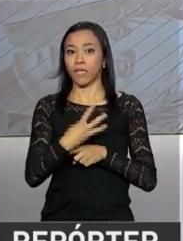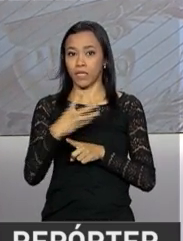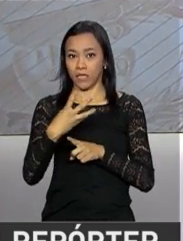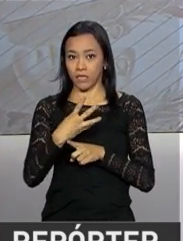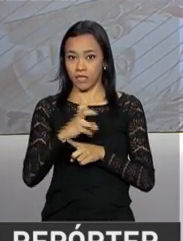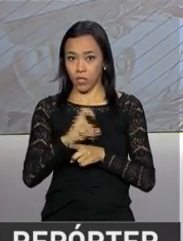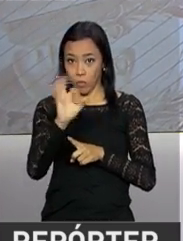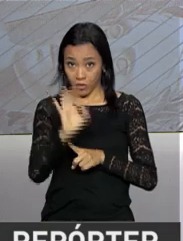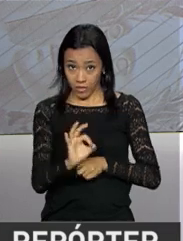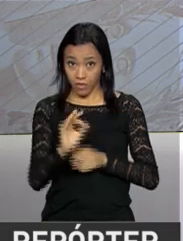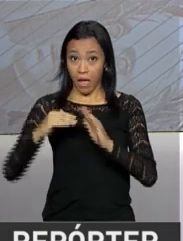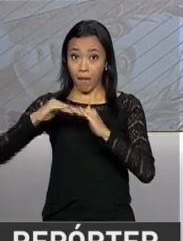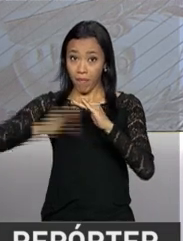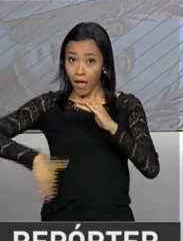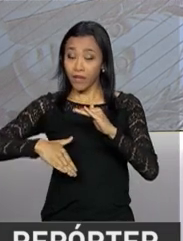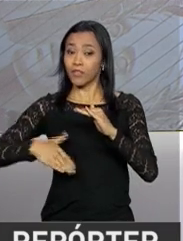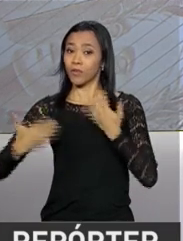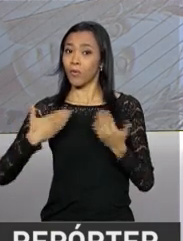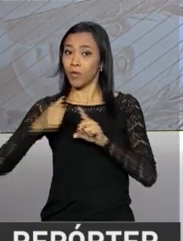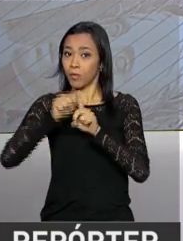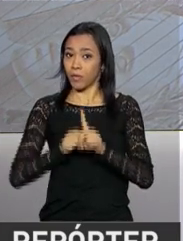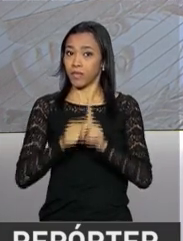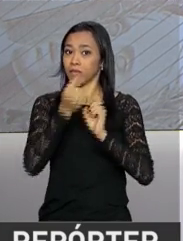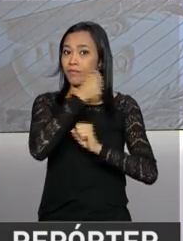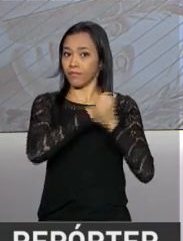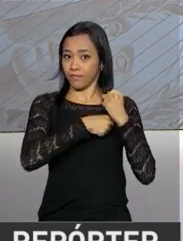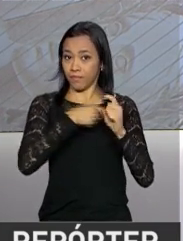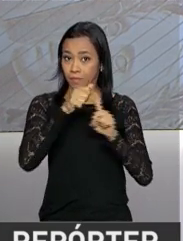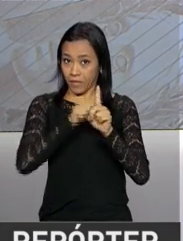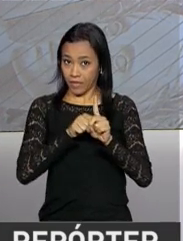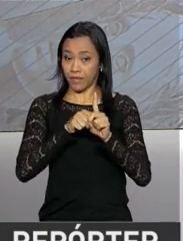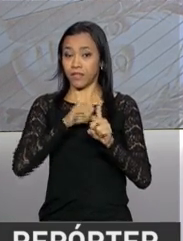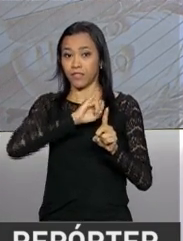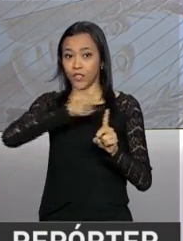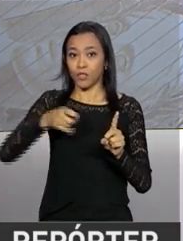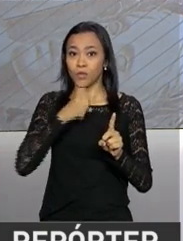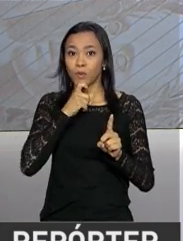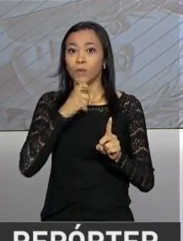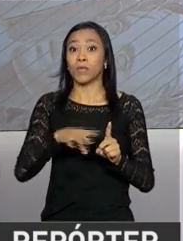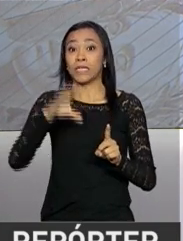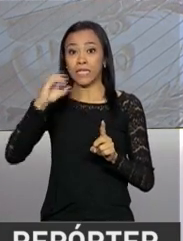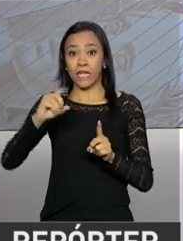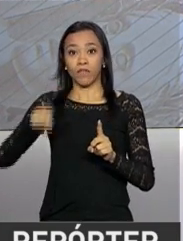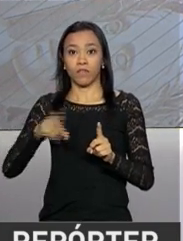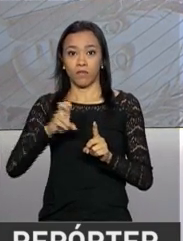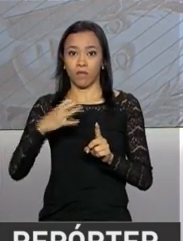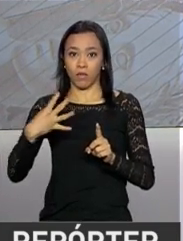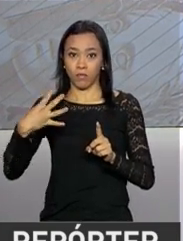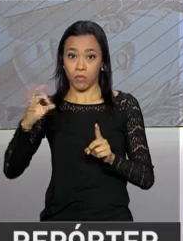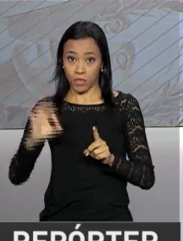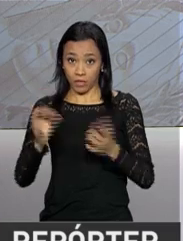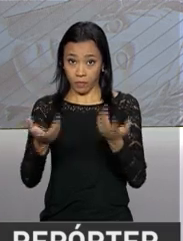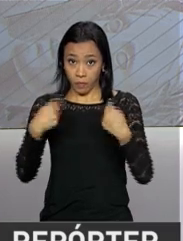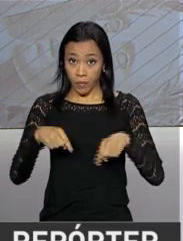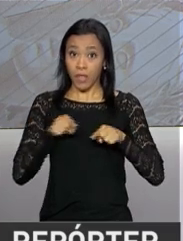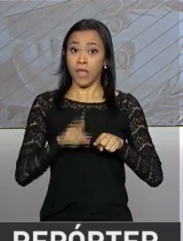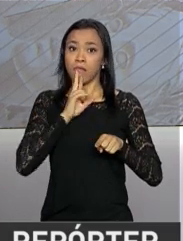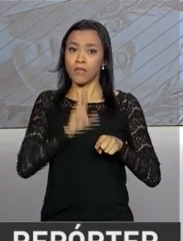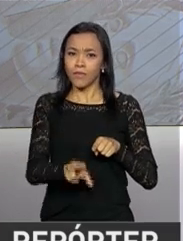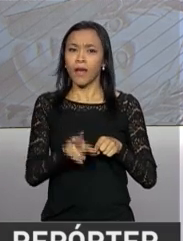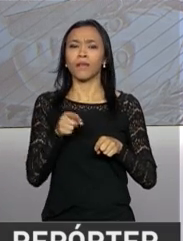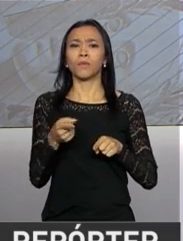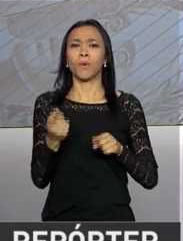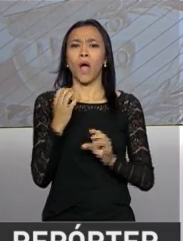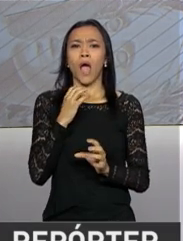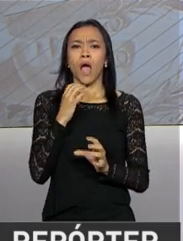0,45%, abaixo do registrado no mês anterior, em julho, que ficou em 0,54%. Com esse resultado,